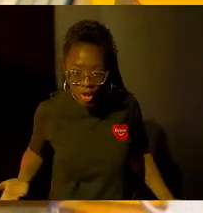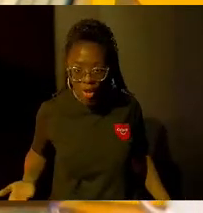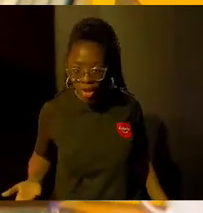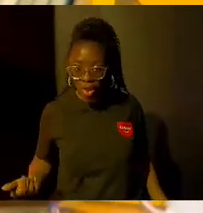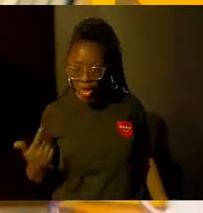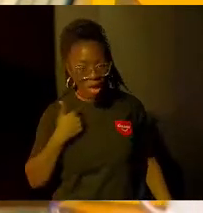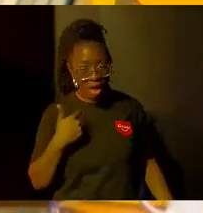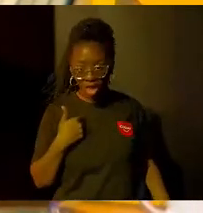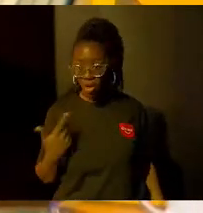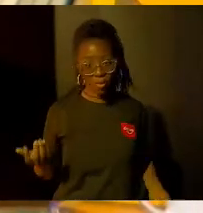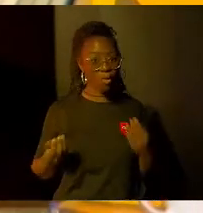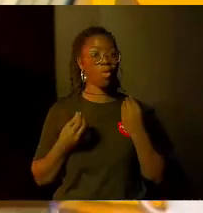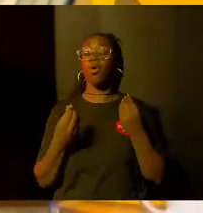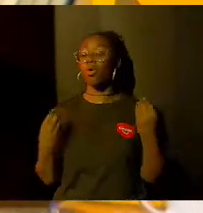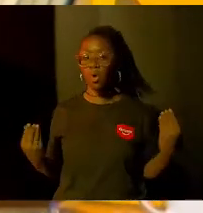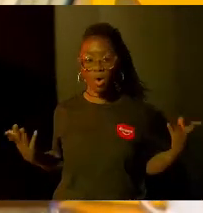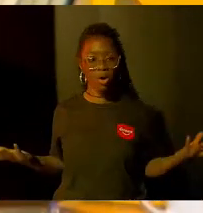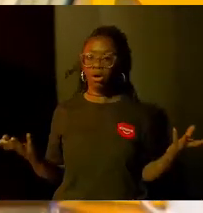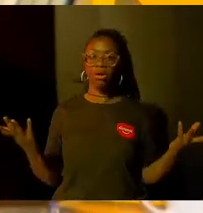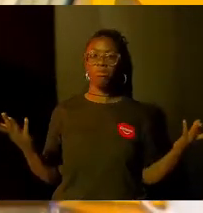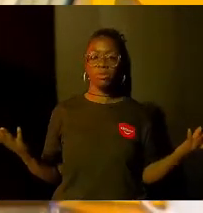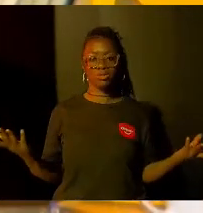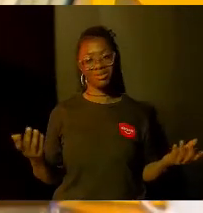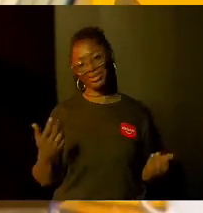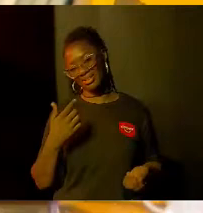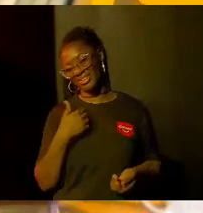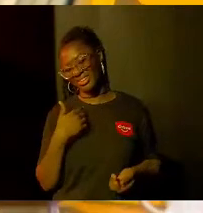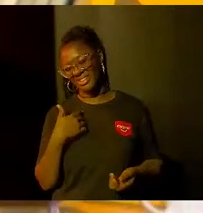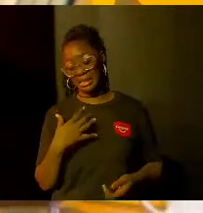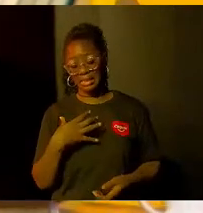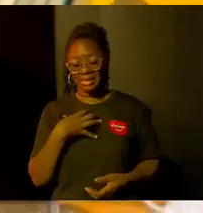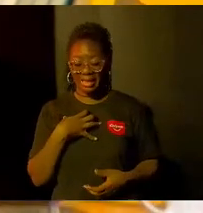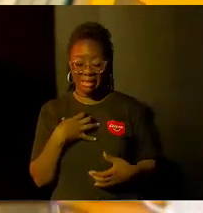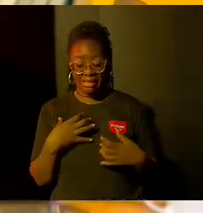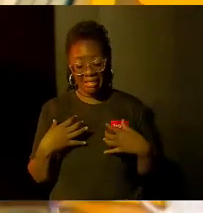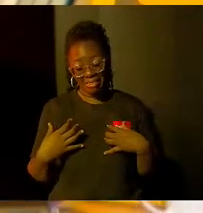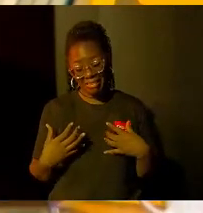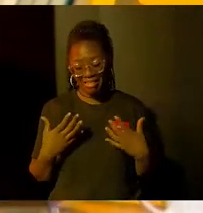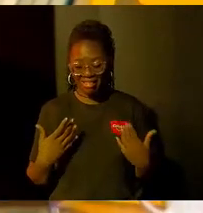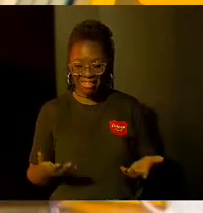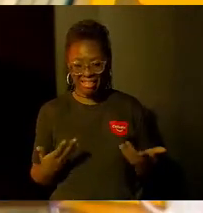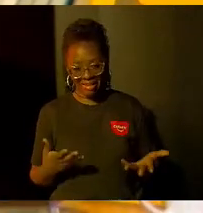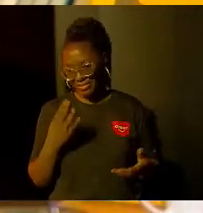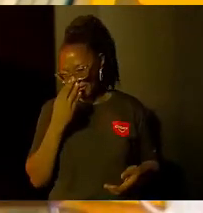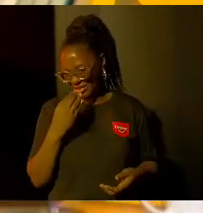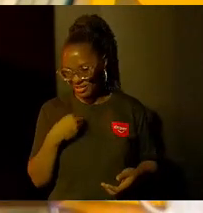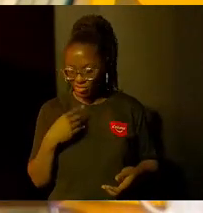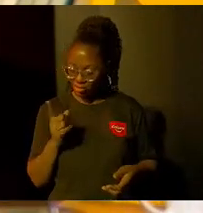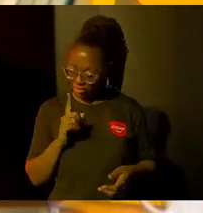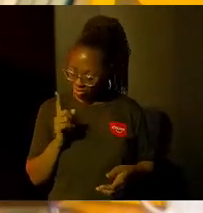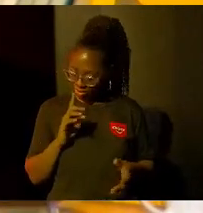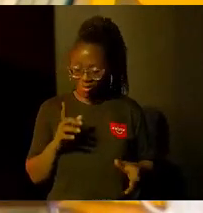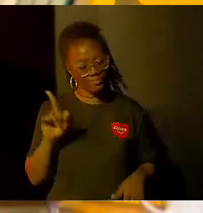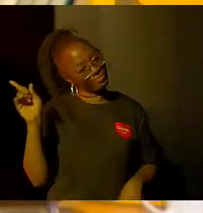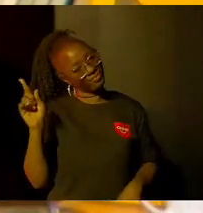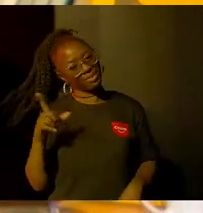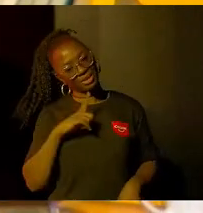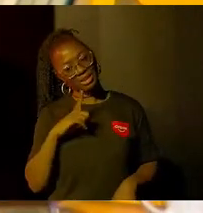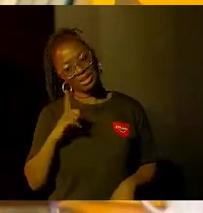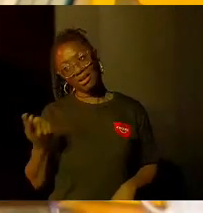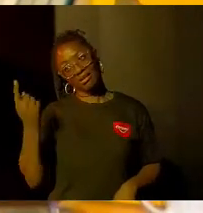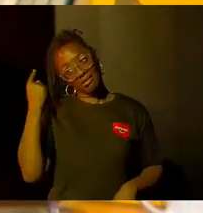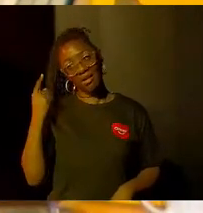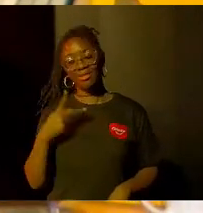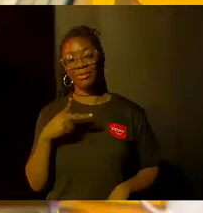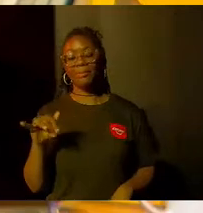super cheio de sensibilidade com relação a rejeições que isso tá lá no pai pai